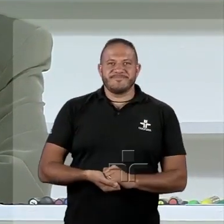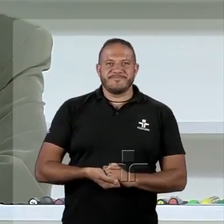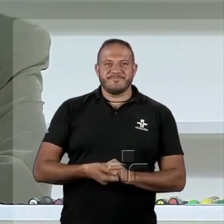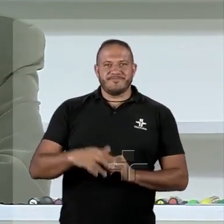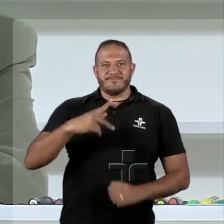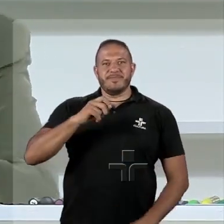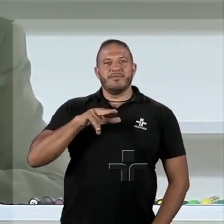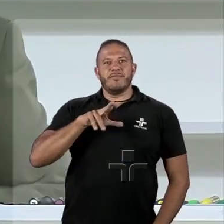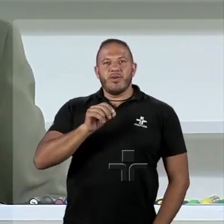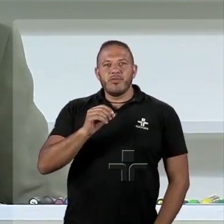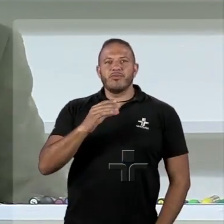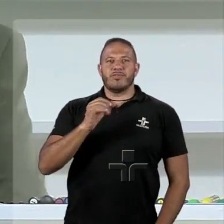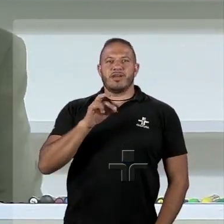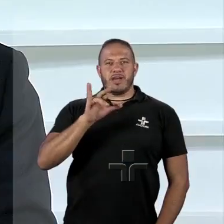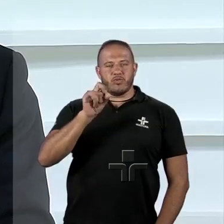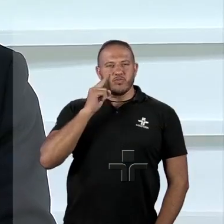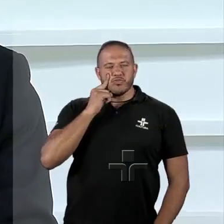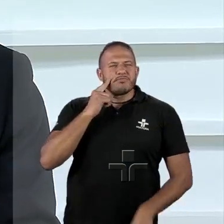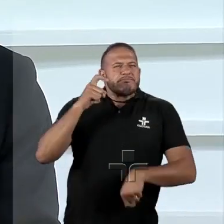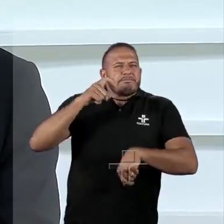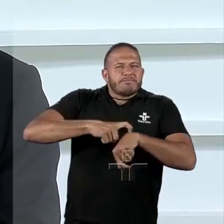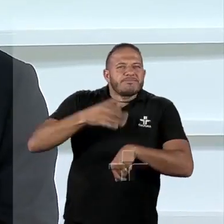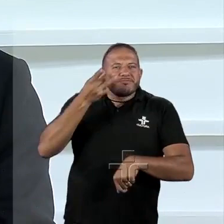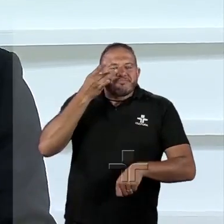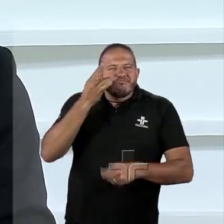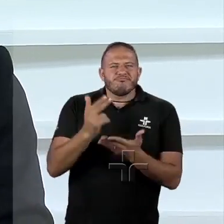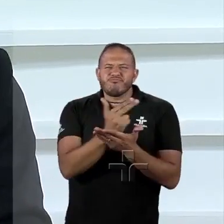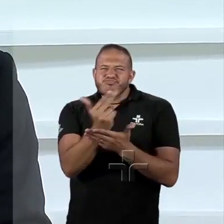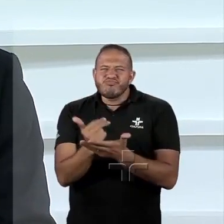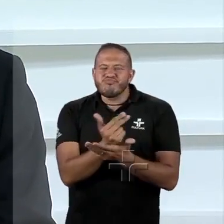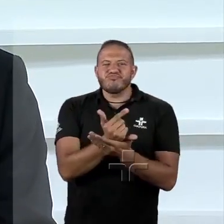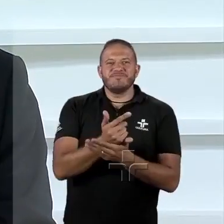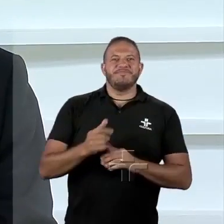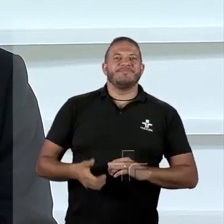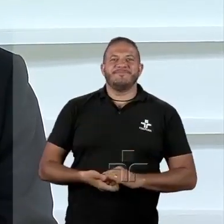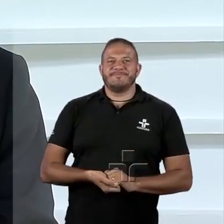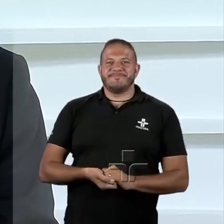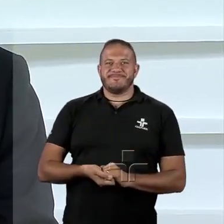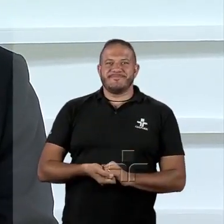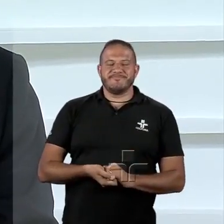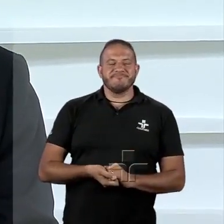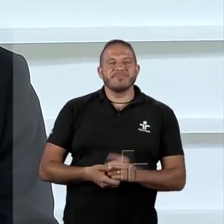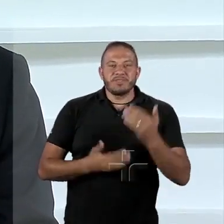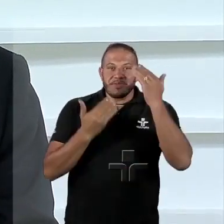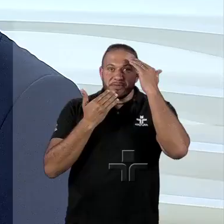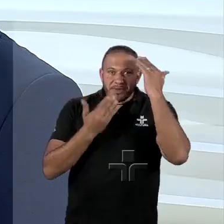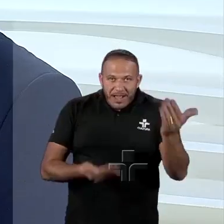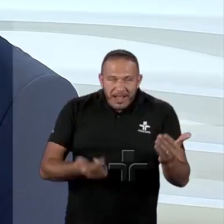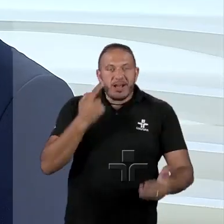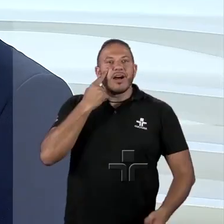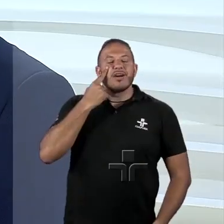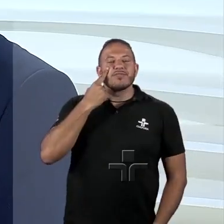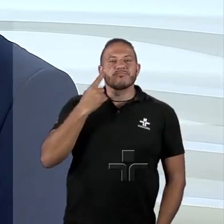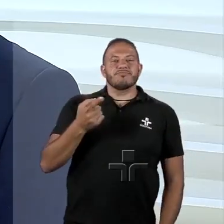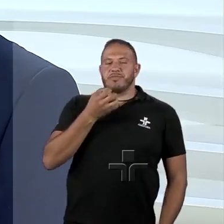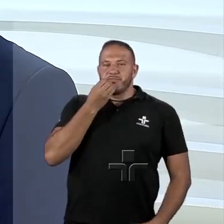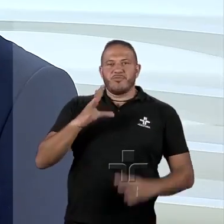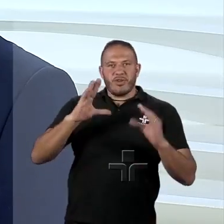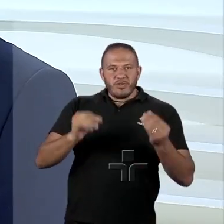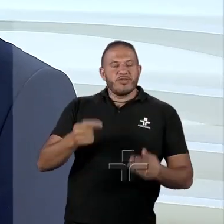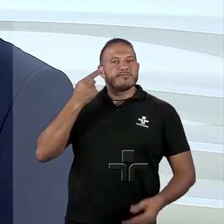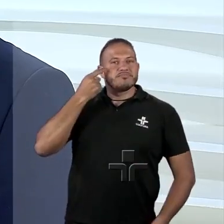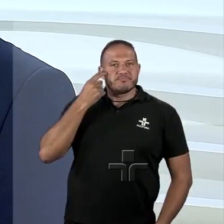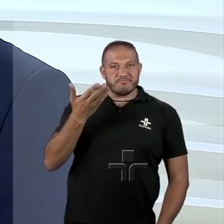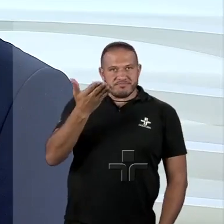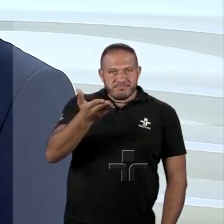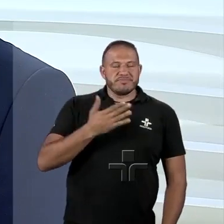Caruso, com desenhos feitos em tempo real. Muito obrigado, boa noite, obrigado por ter aceito. Boa noite, Ricardo. Um grande prazer